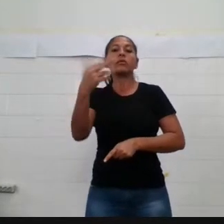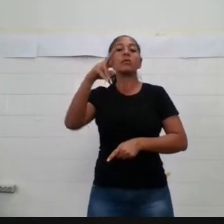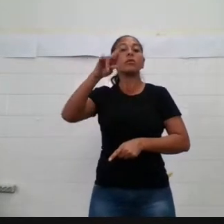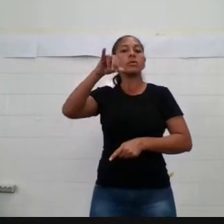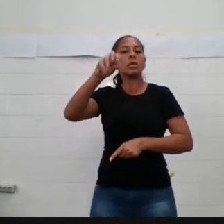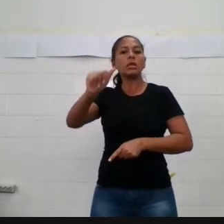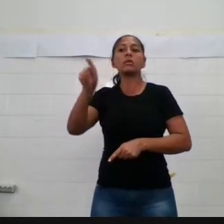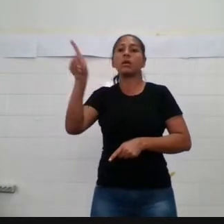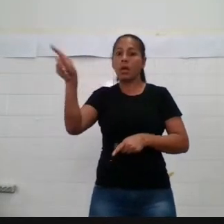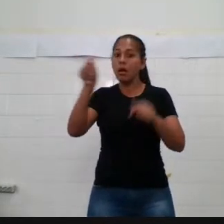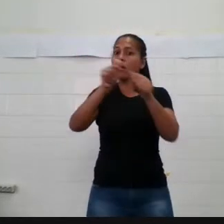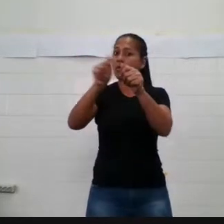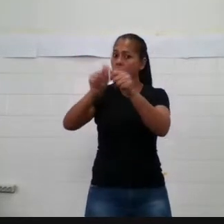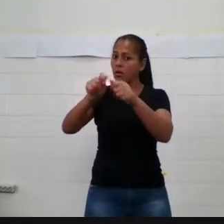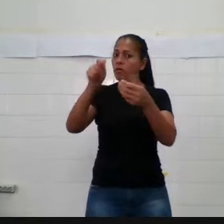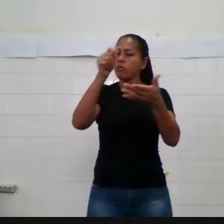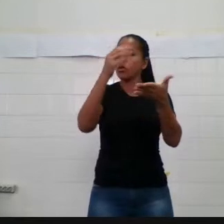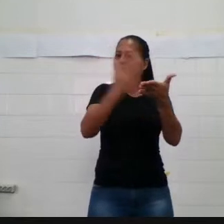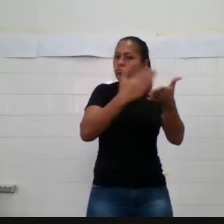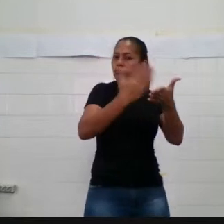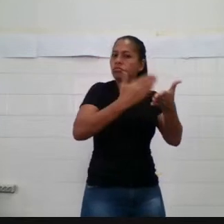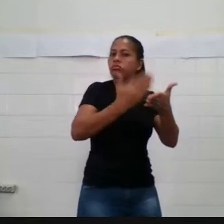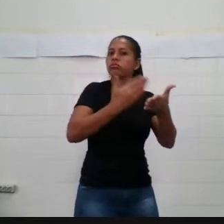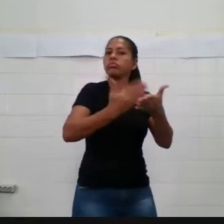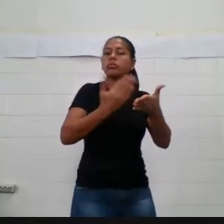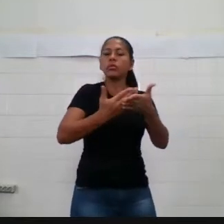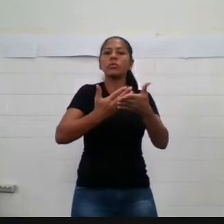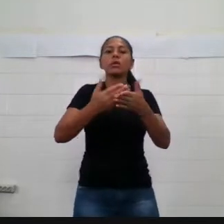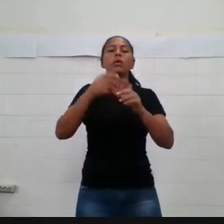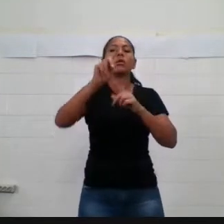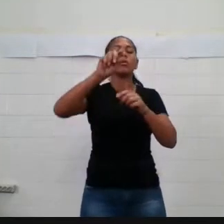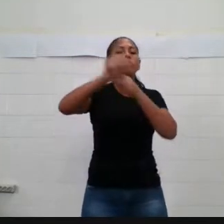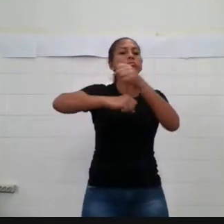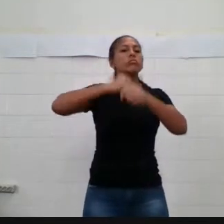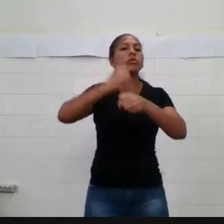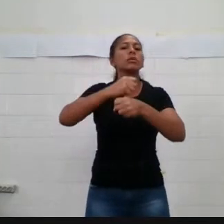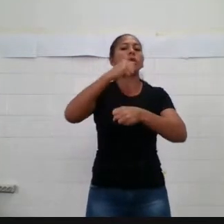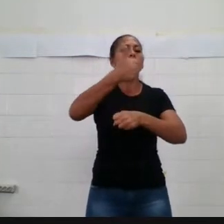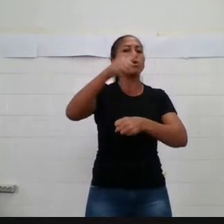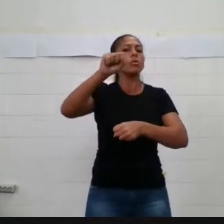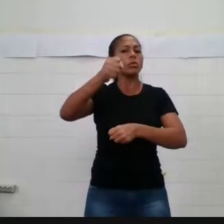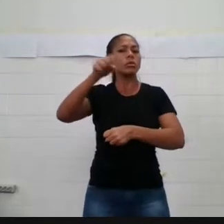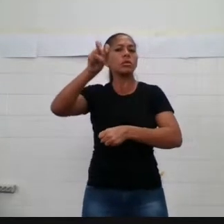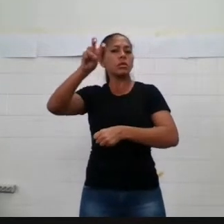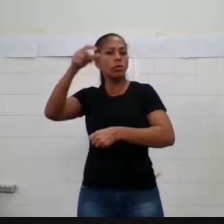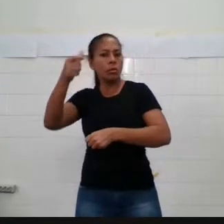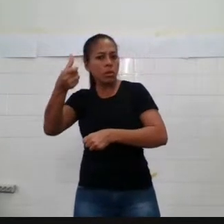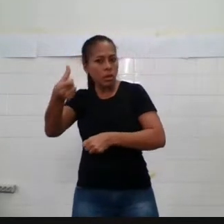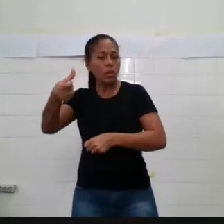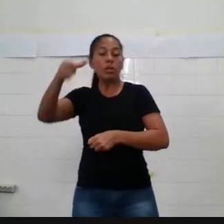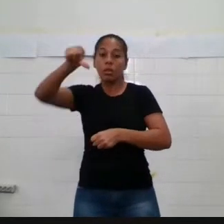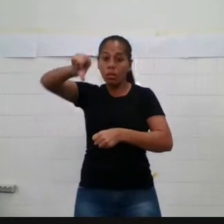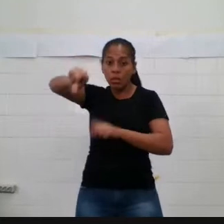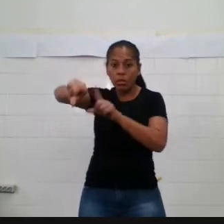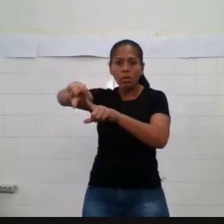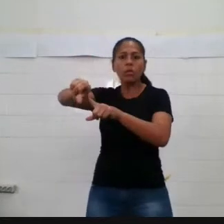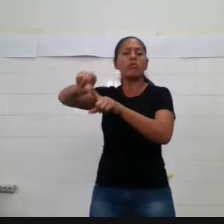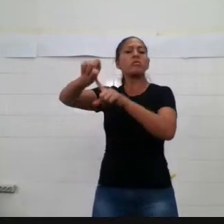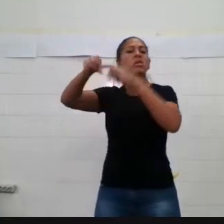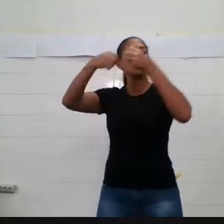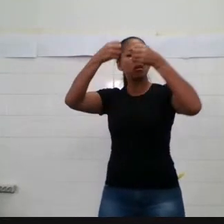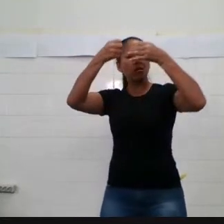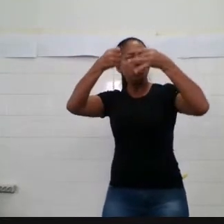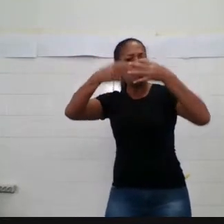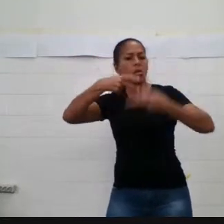publicou uma obra chamada Úrsula, em 1859, o primeiro romance afro-brasileiro a falar sobre a discussão